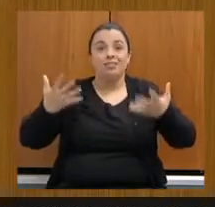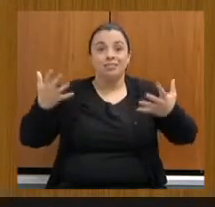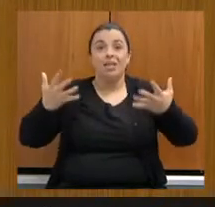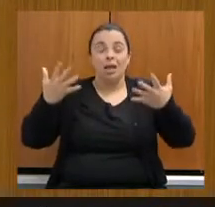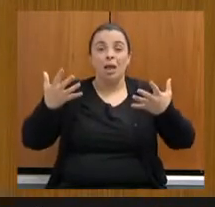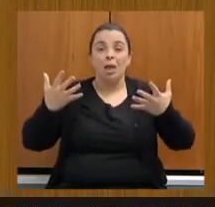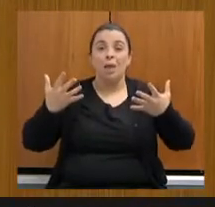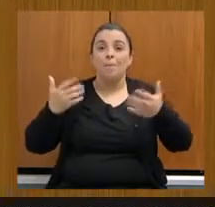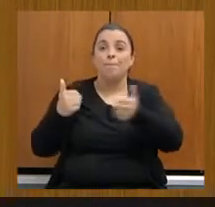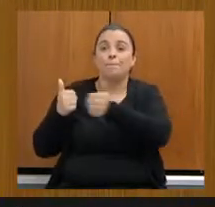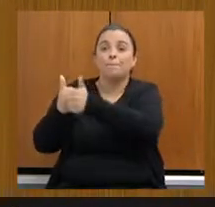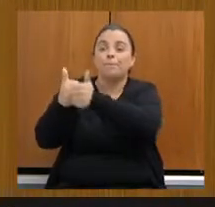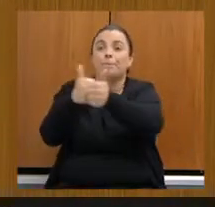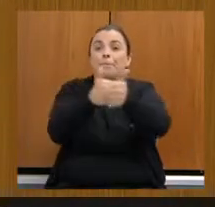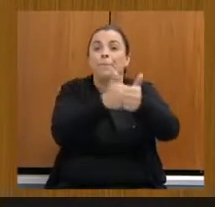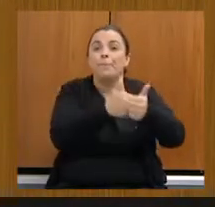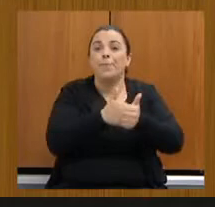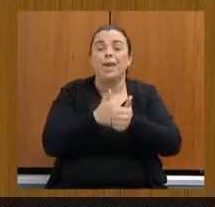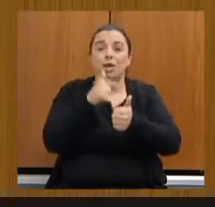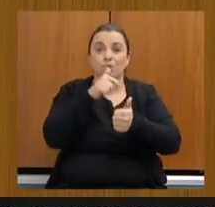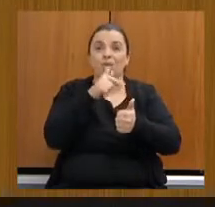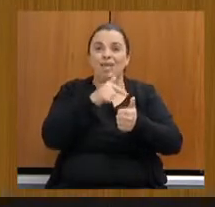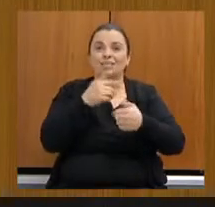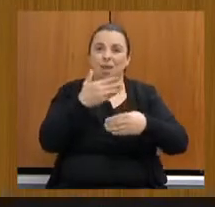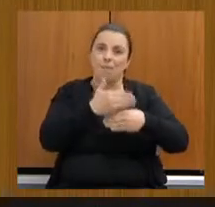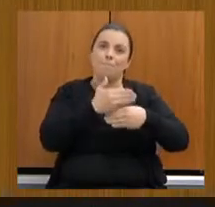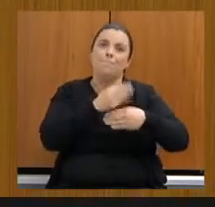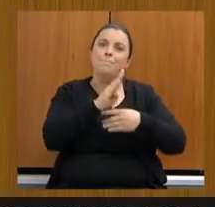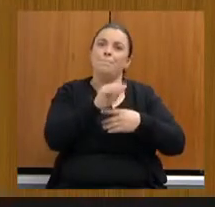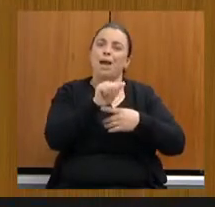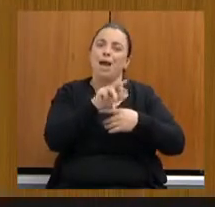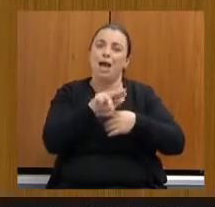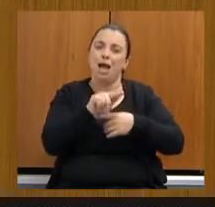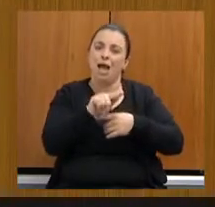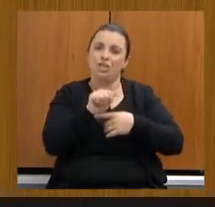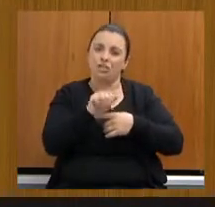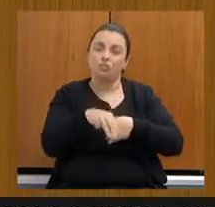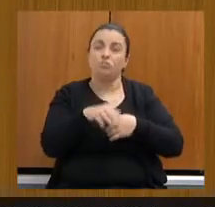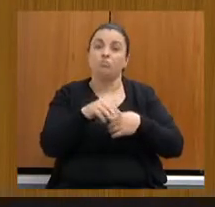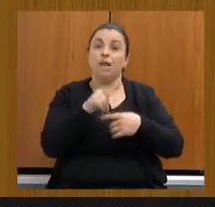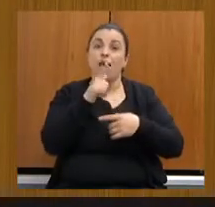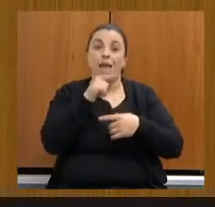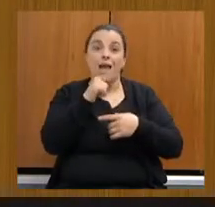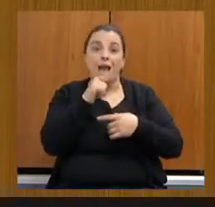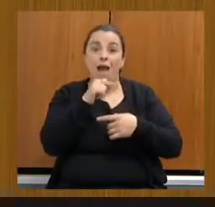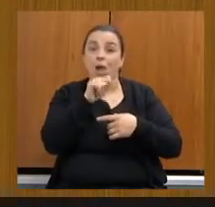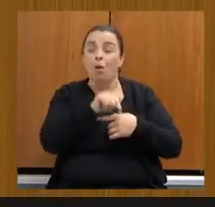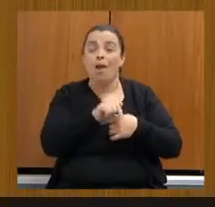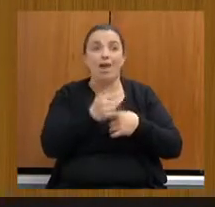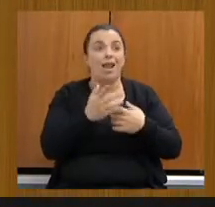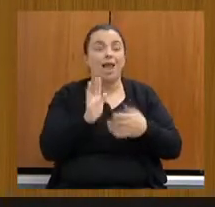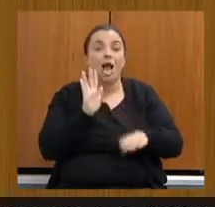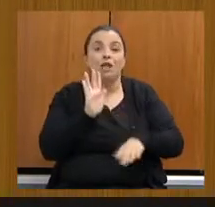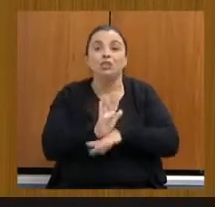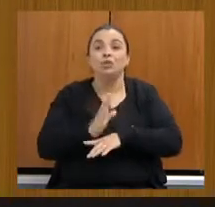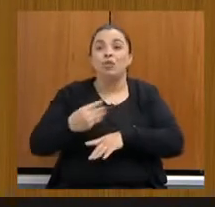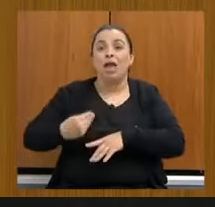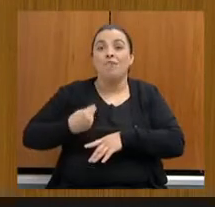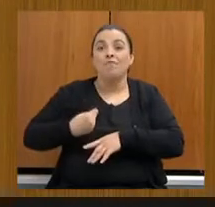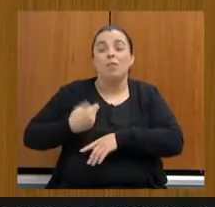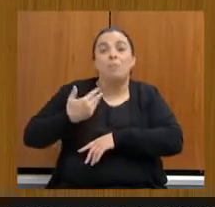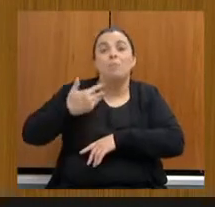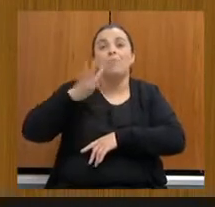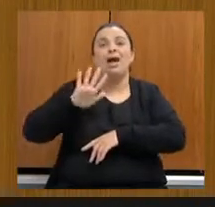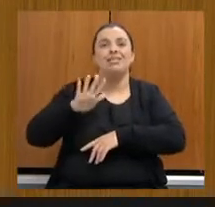pequenos barramentos dessas barragens estão a água é sempre ela aumenta a vida na região a gente tem que trazer